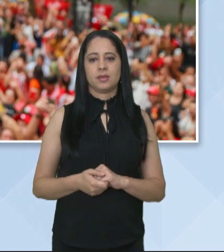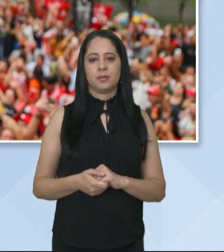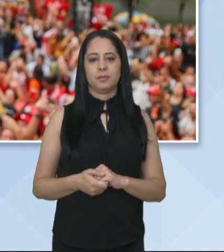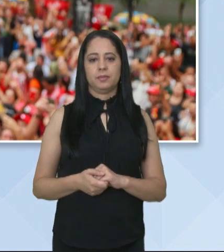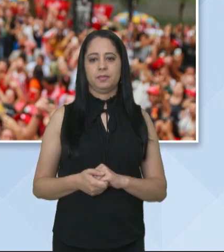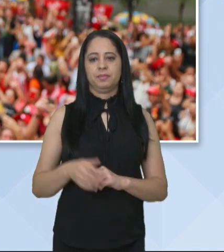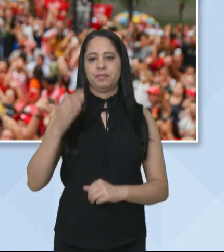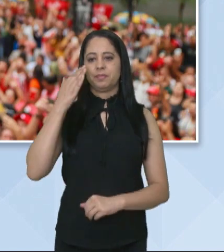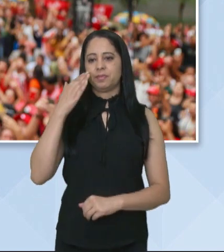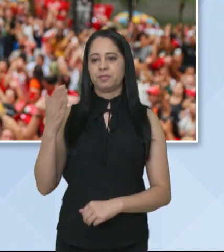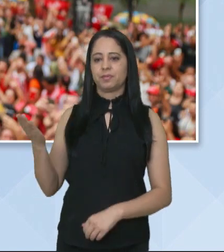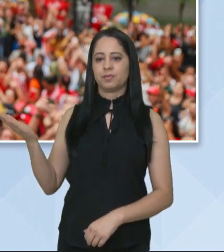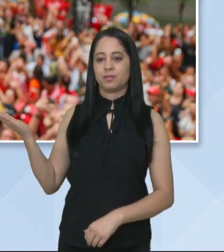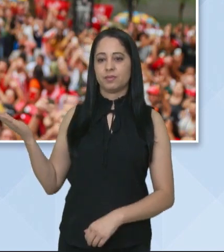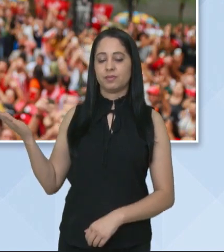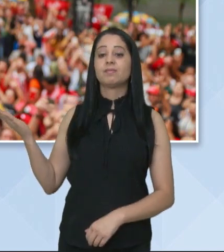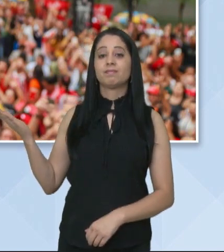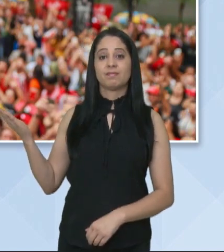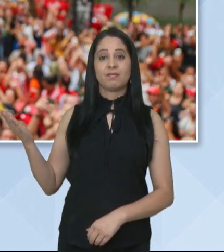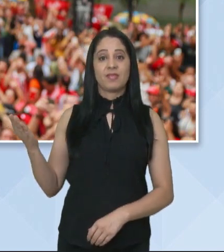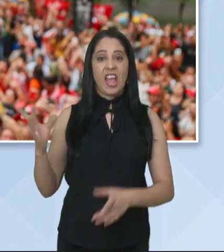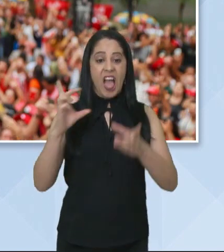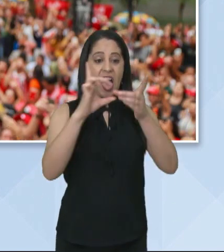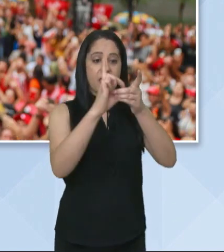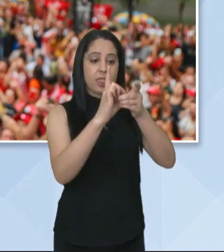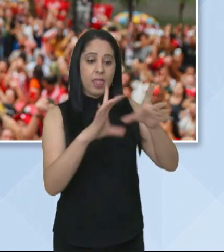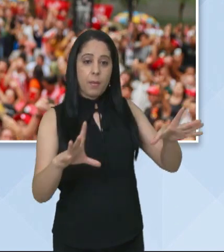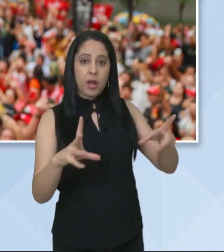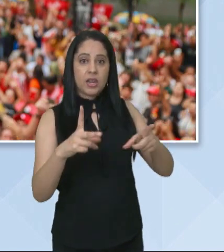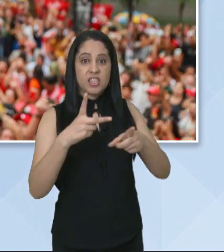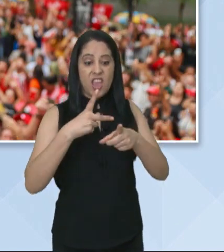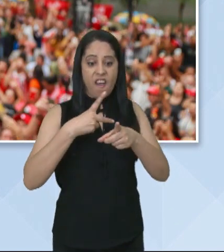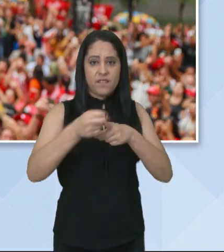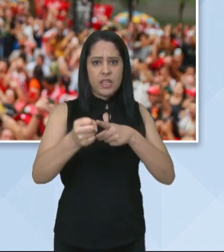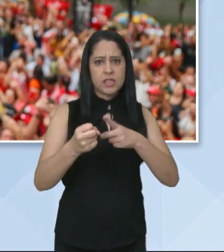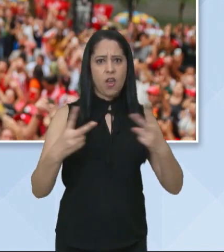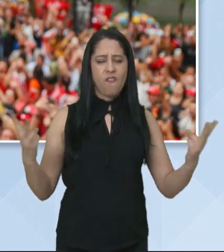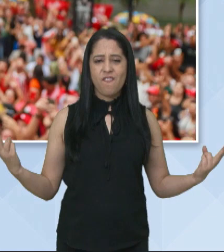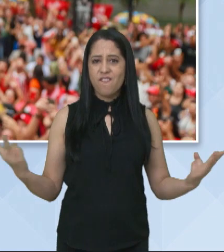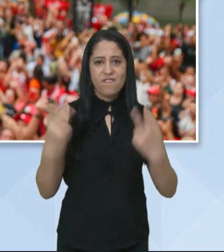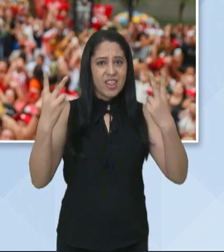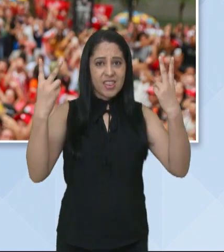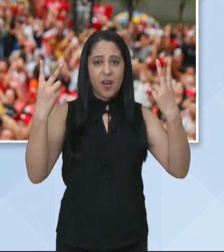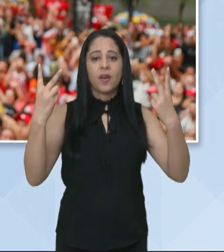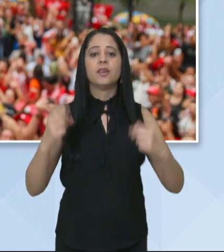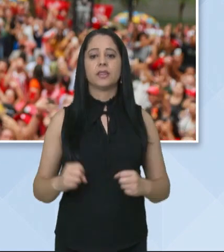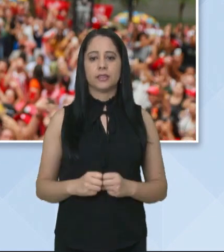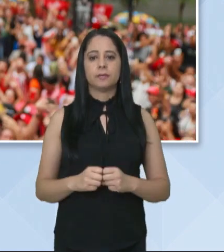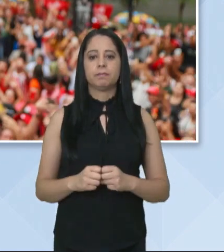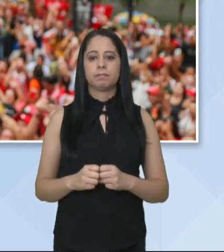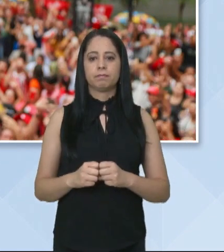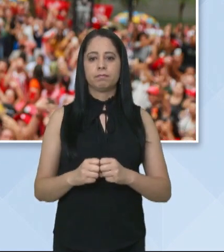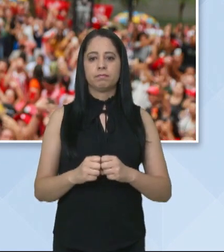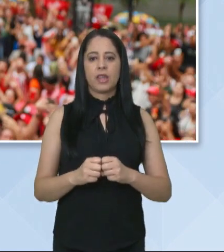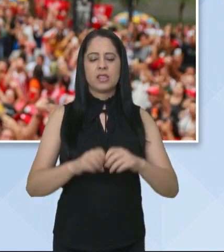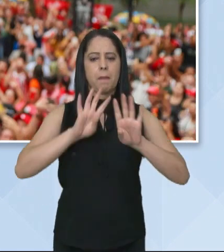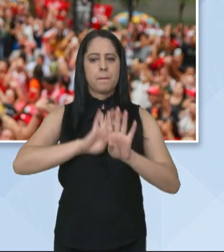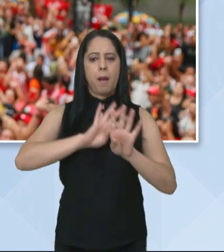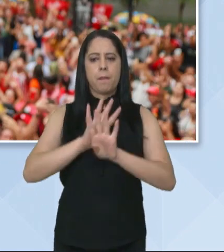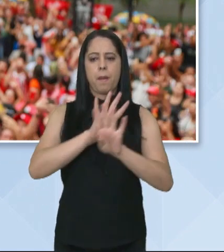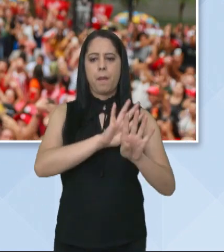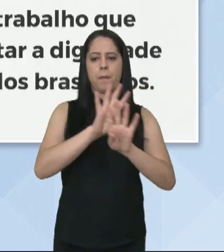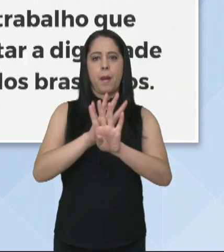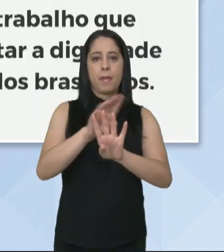Por favor, vitória da democracia. Essa foi a manifestação na